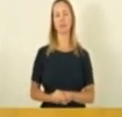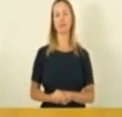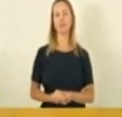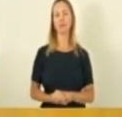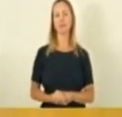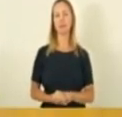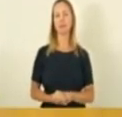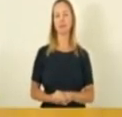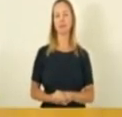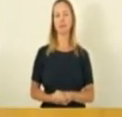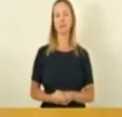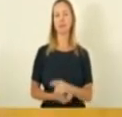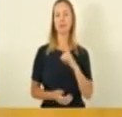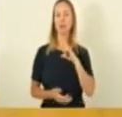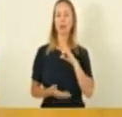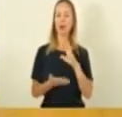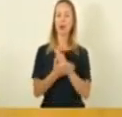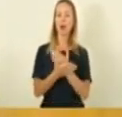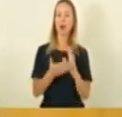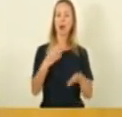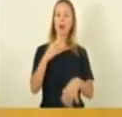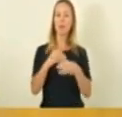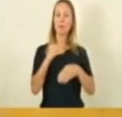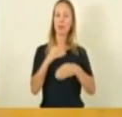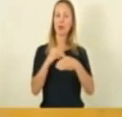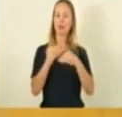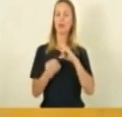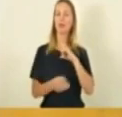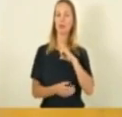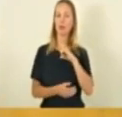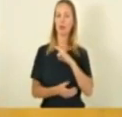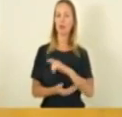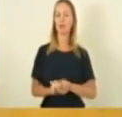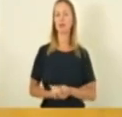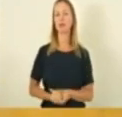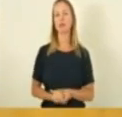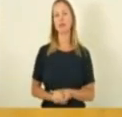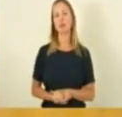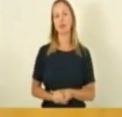Tem algumas emendas apresentadas.